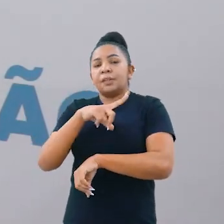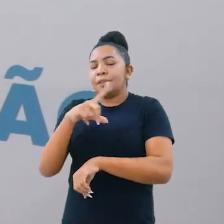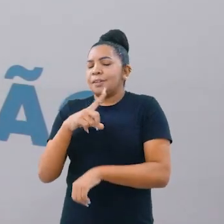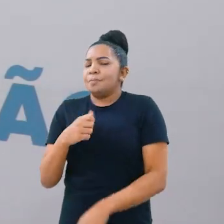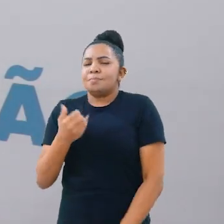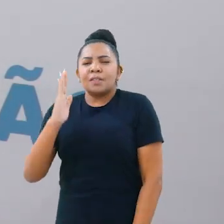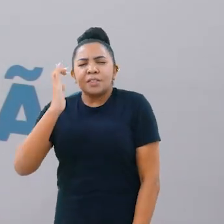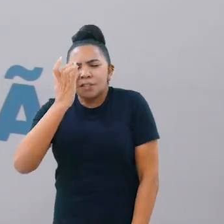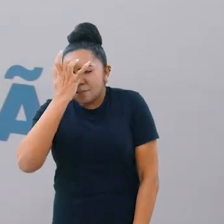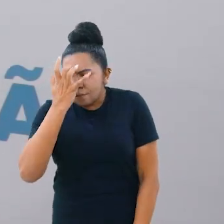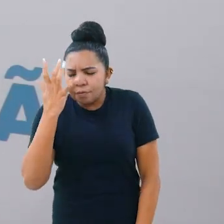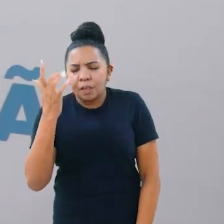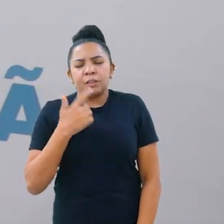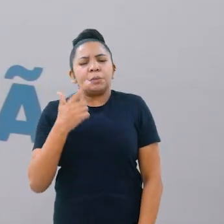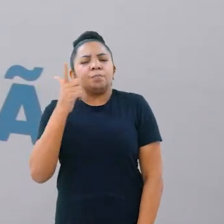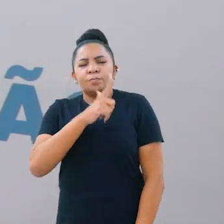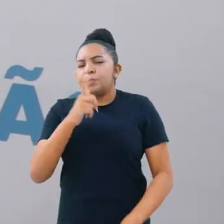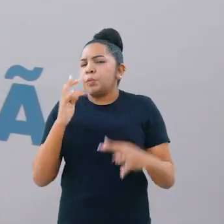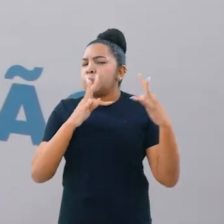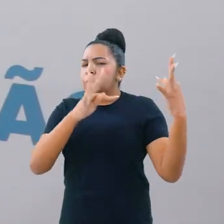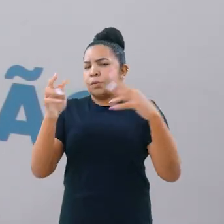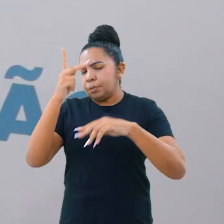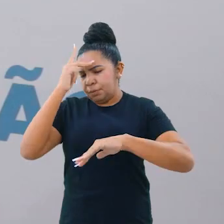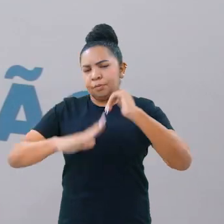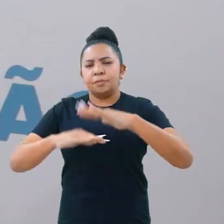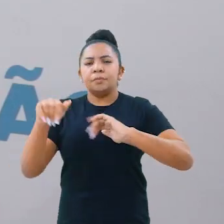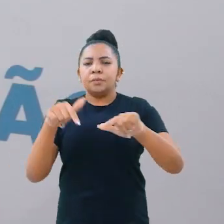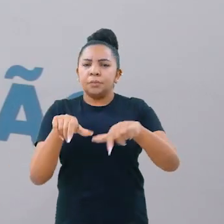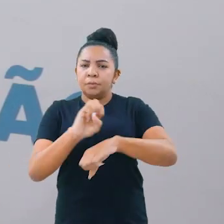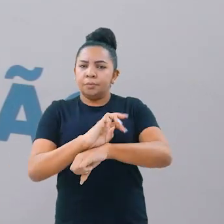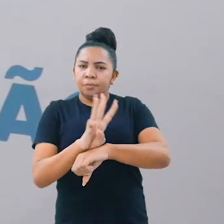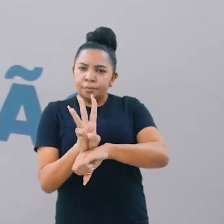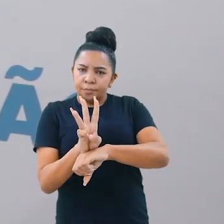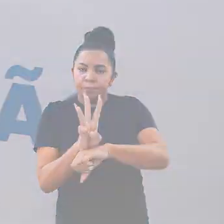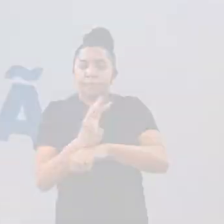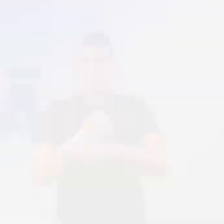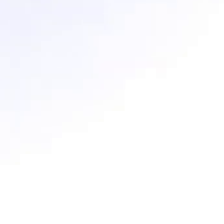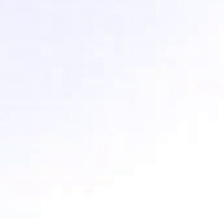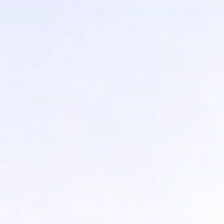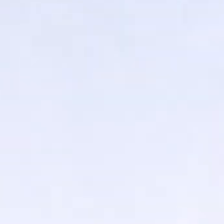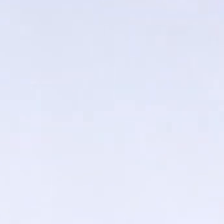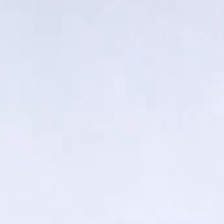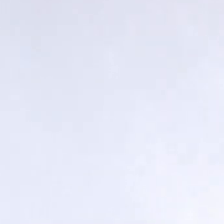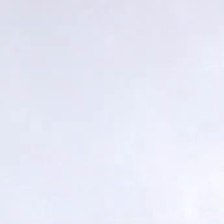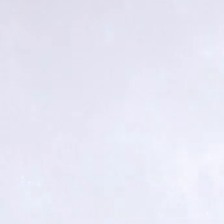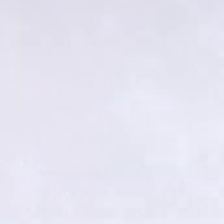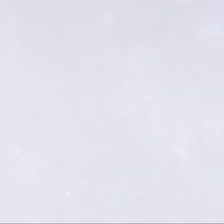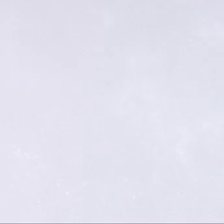fazer com que ele seja muito mais facilmente alcançado por todos os servidores.